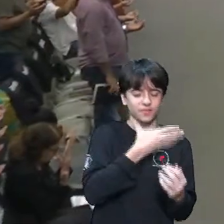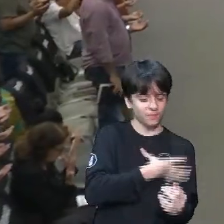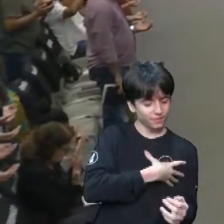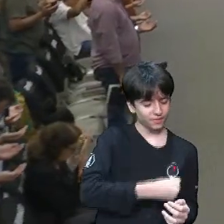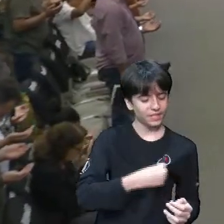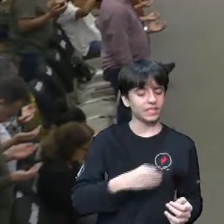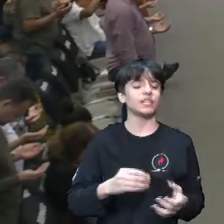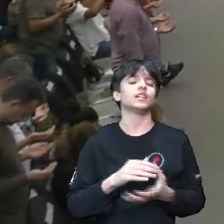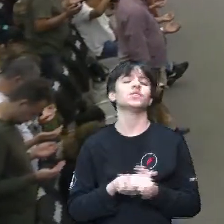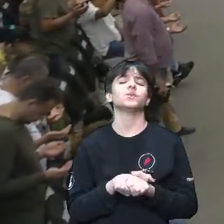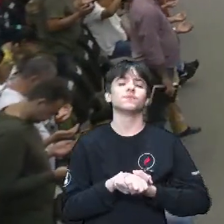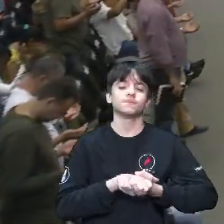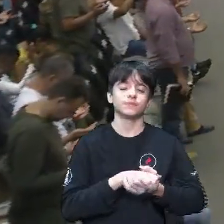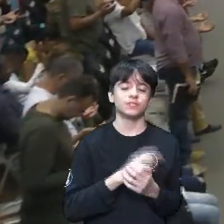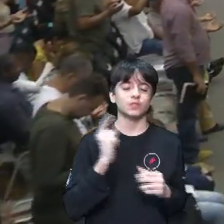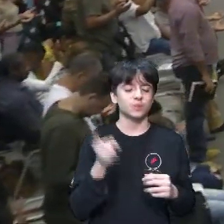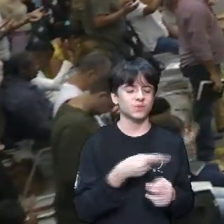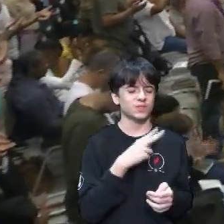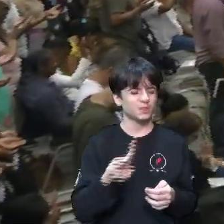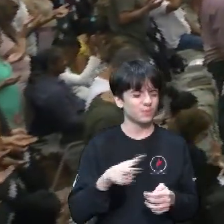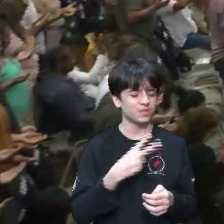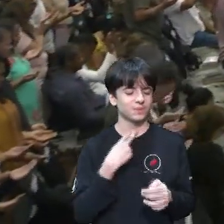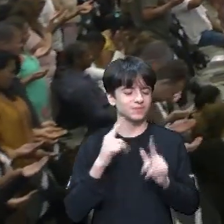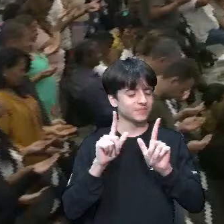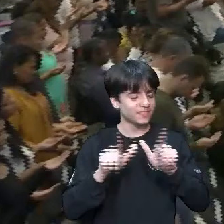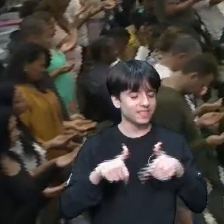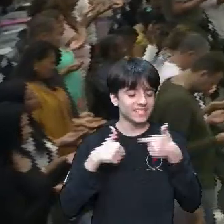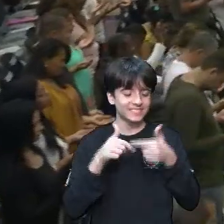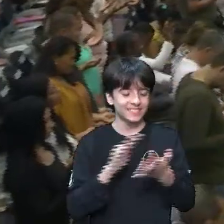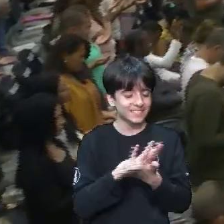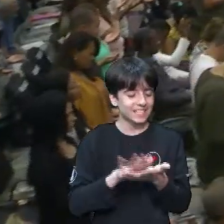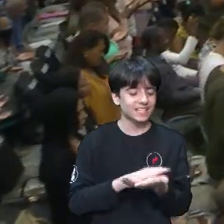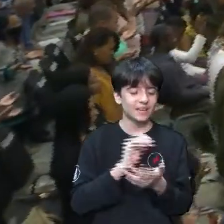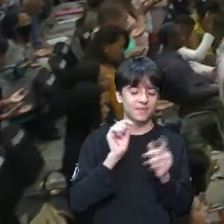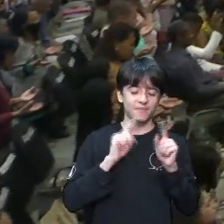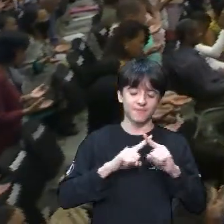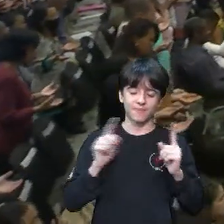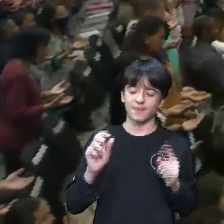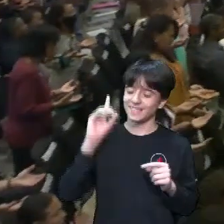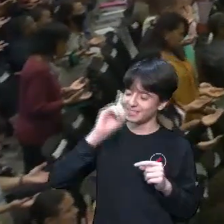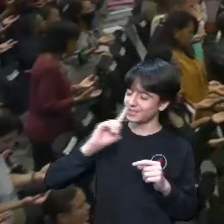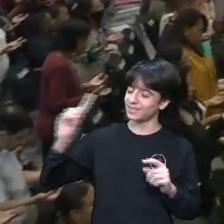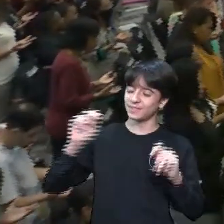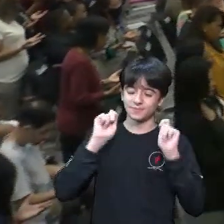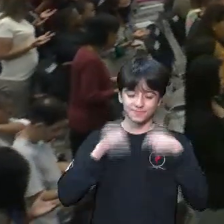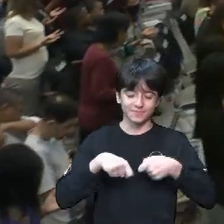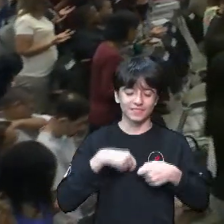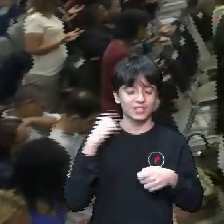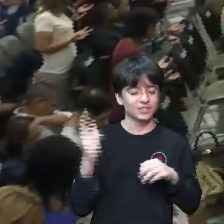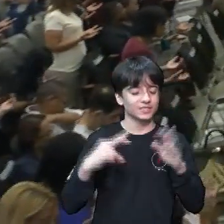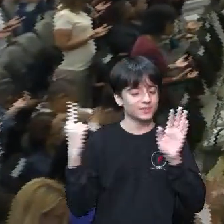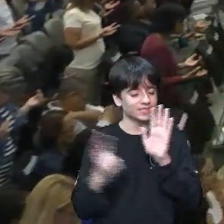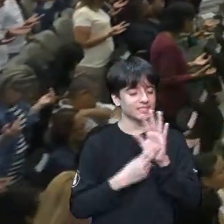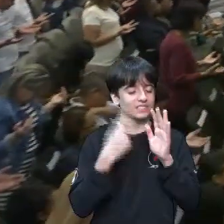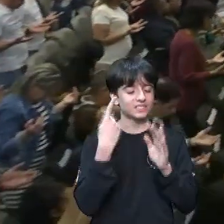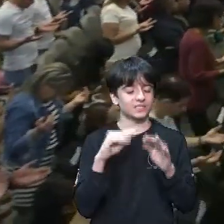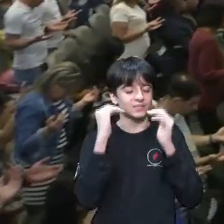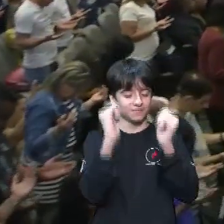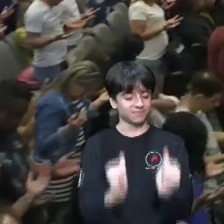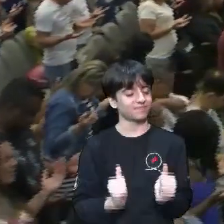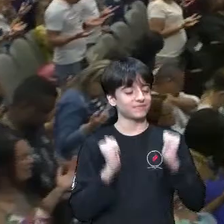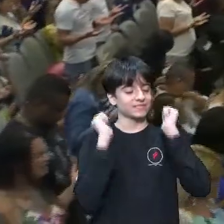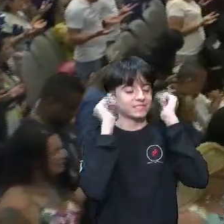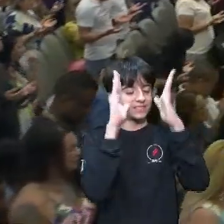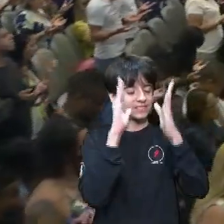filha, Senhor. Nós não podemos fazer nada, mas Tu pode, Senhor. Aqui estamos reconhecendo a Tua soberania. Então, Senhor,